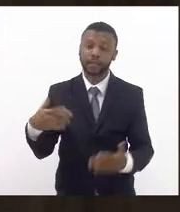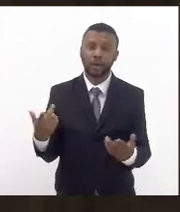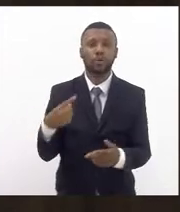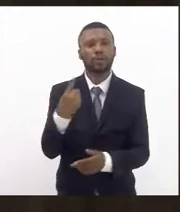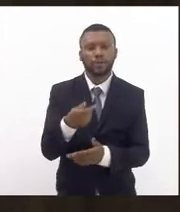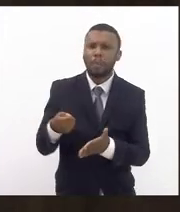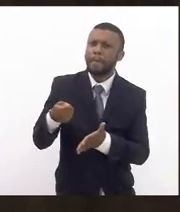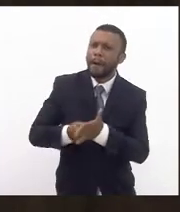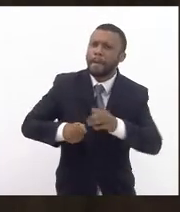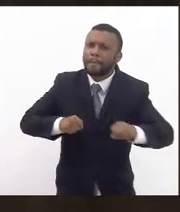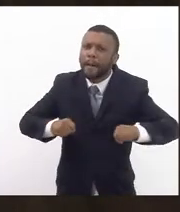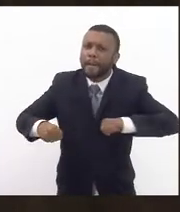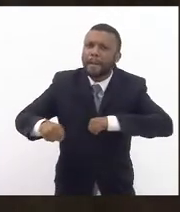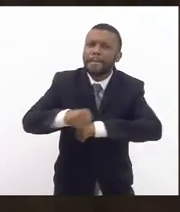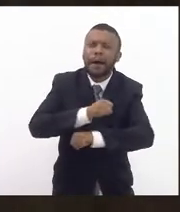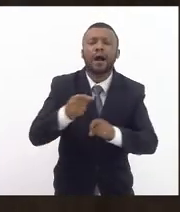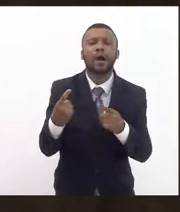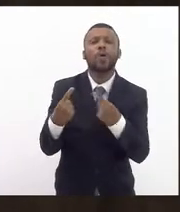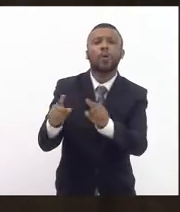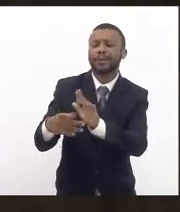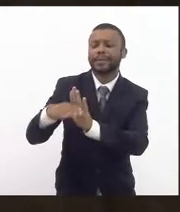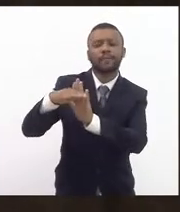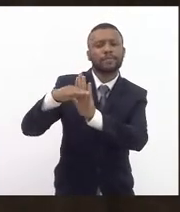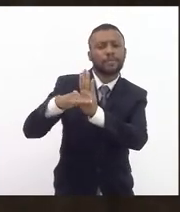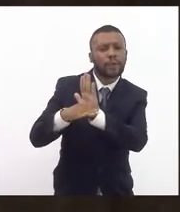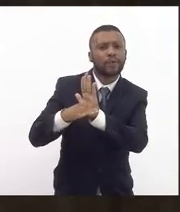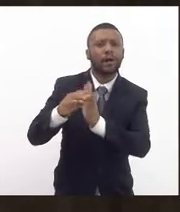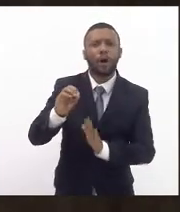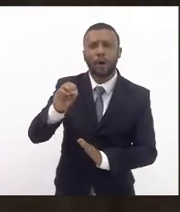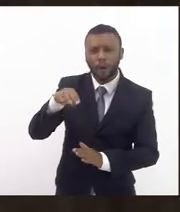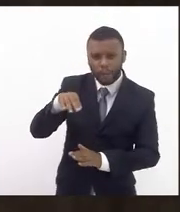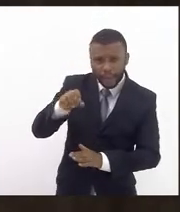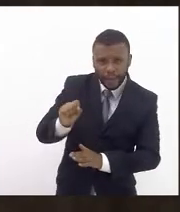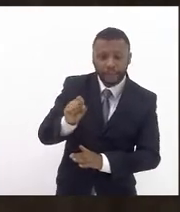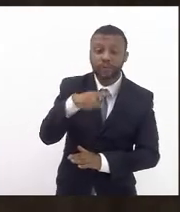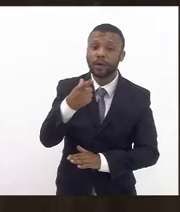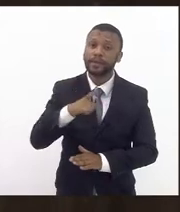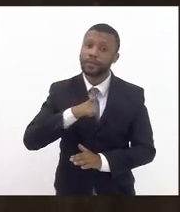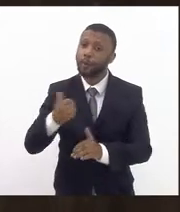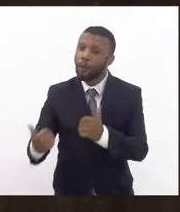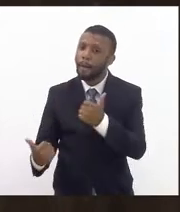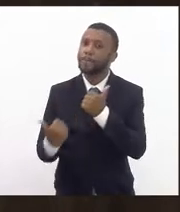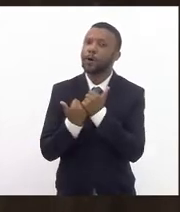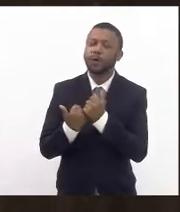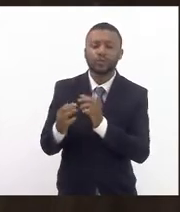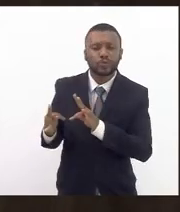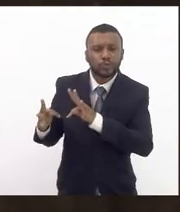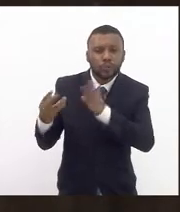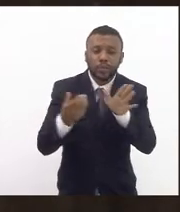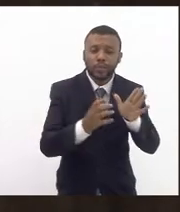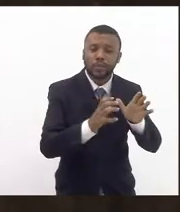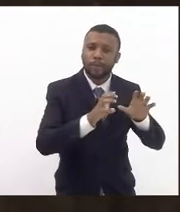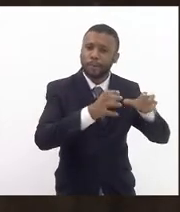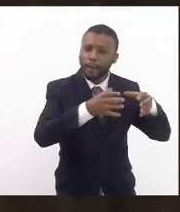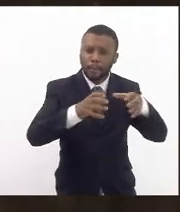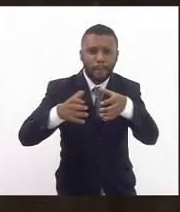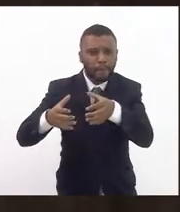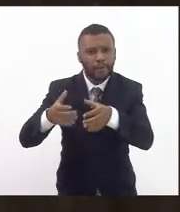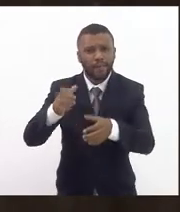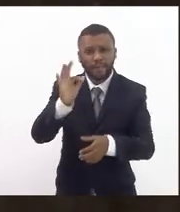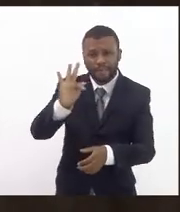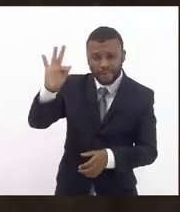contra o rol taxativo da ONS e que possamos ter o apoio de todas as bancadas federais para que isso não seja